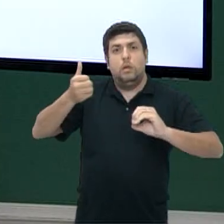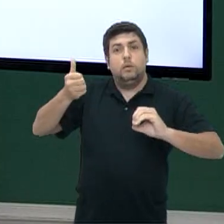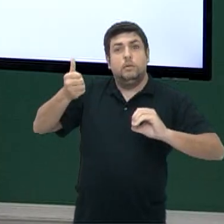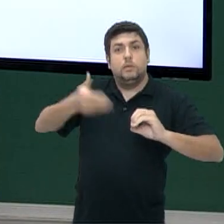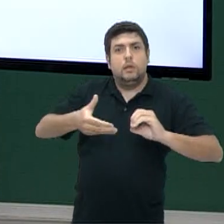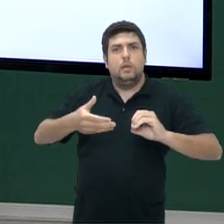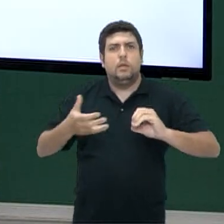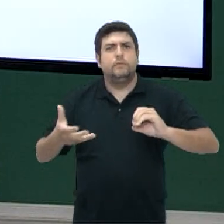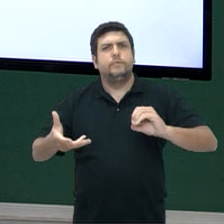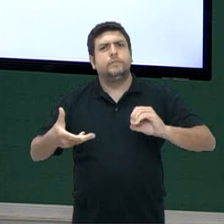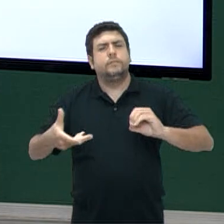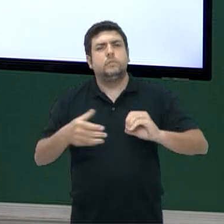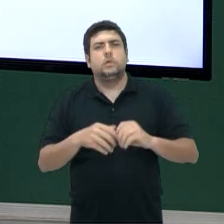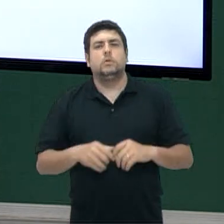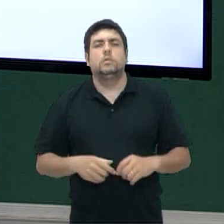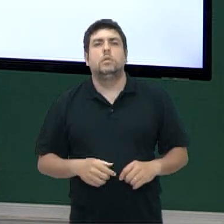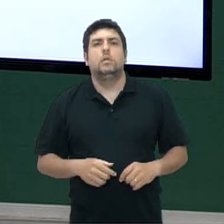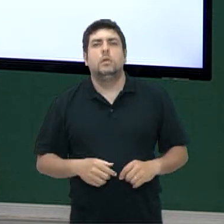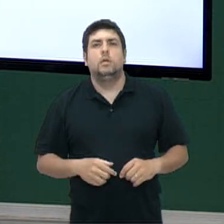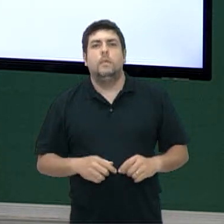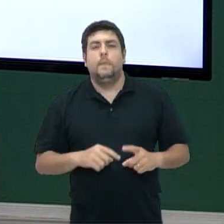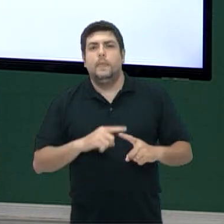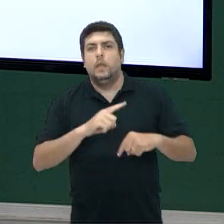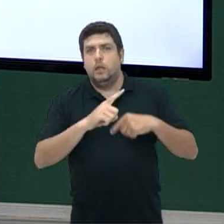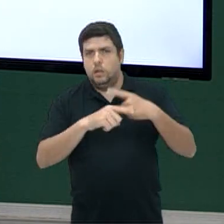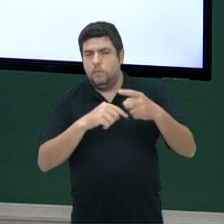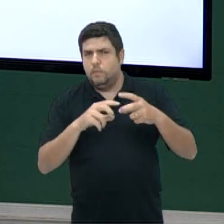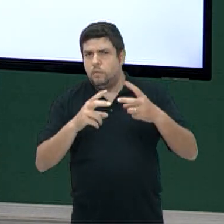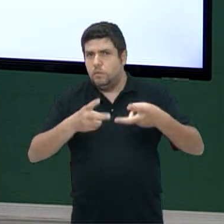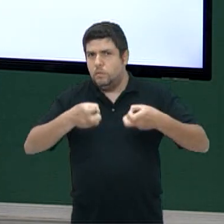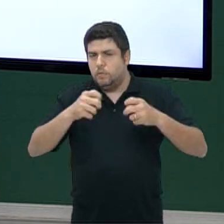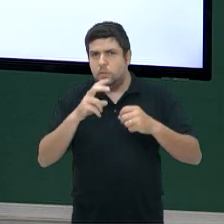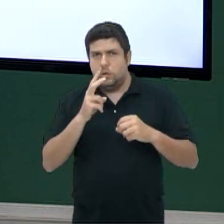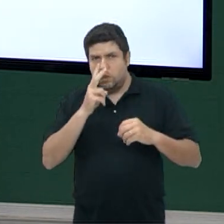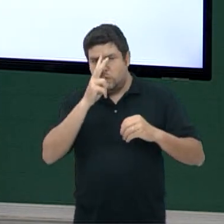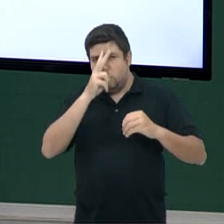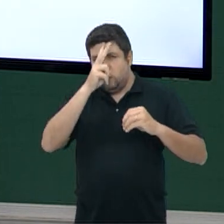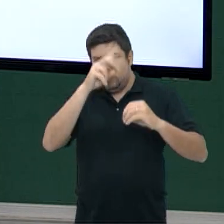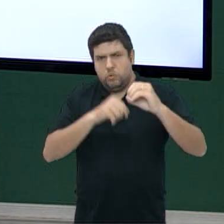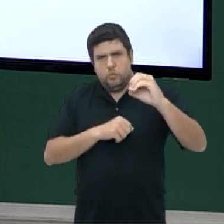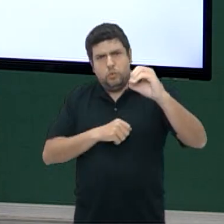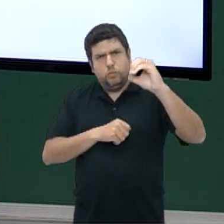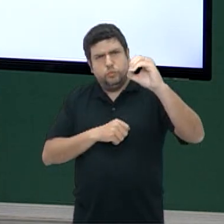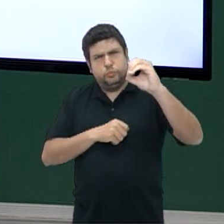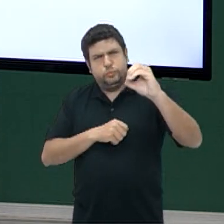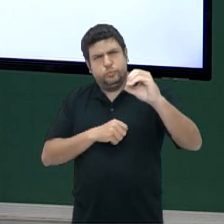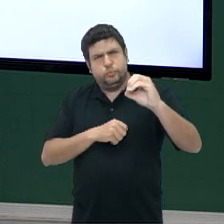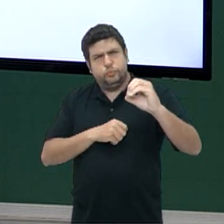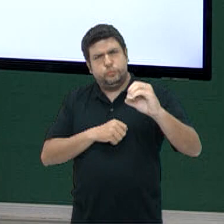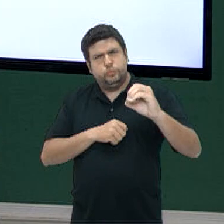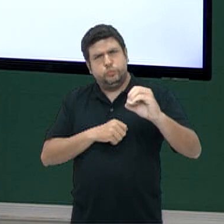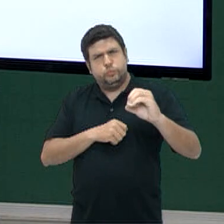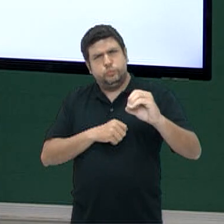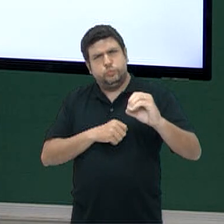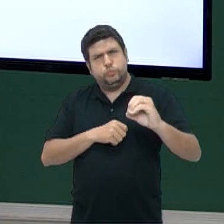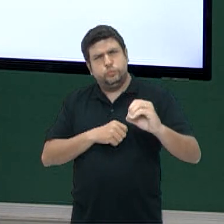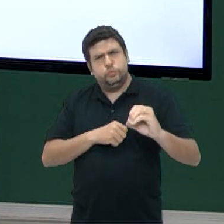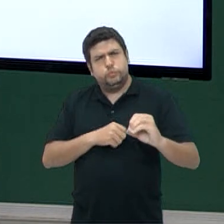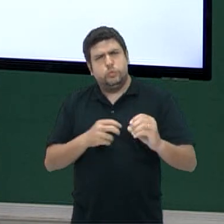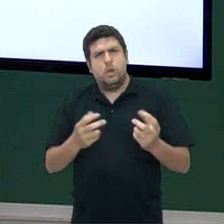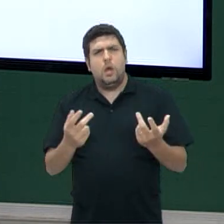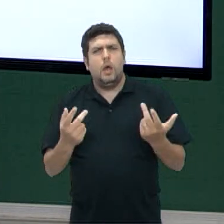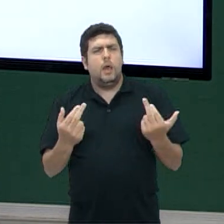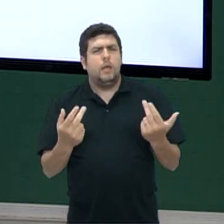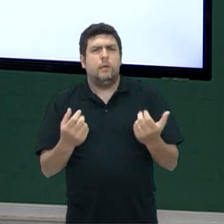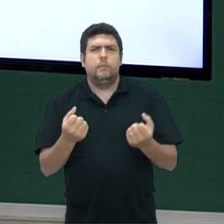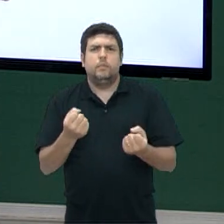tempo, né, você acaba percebendo que essa força de arrasto, ela acaba sendo igual a essa força peso. Então,